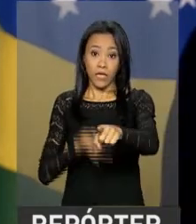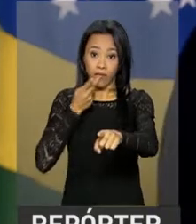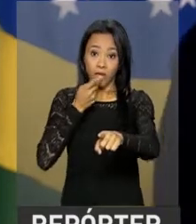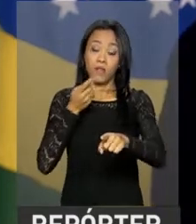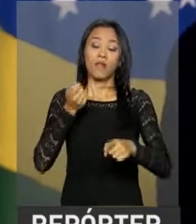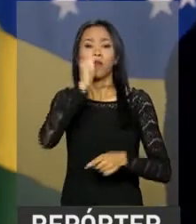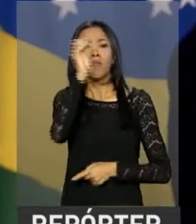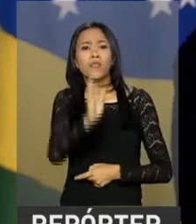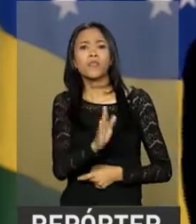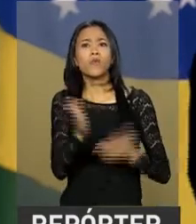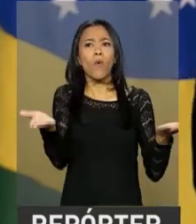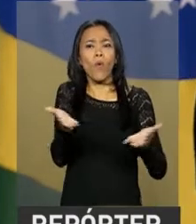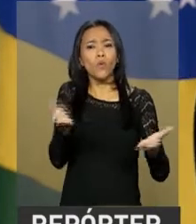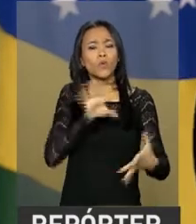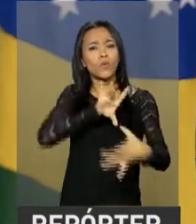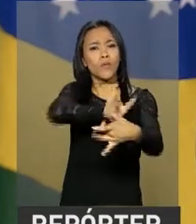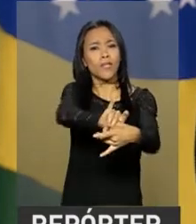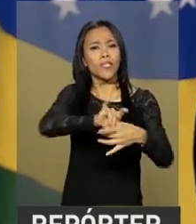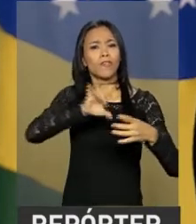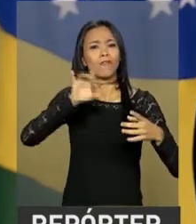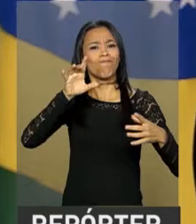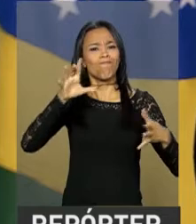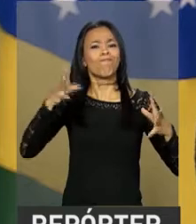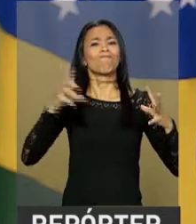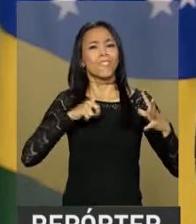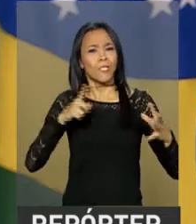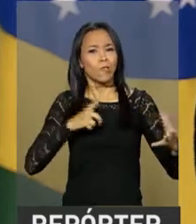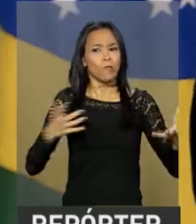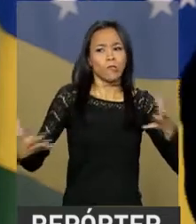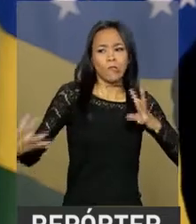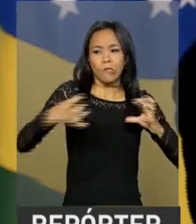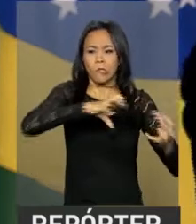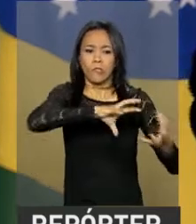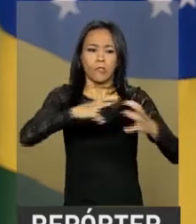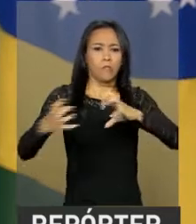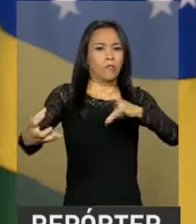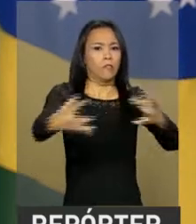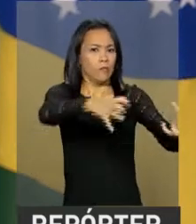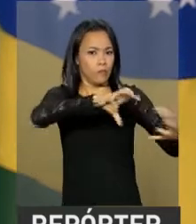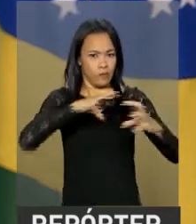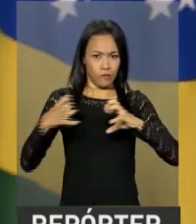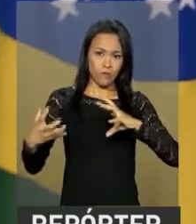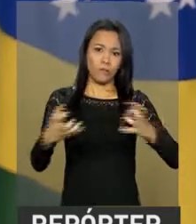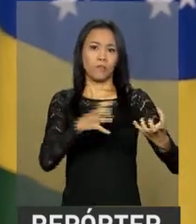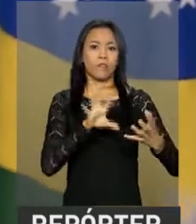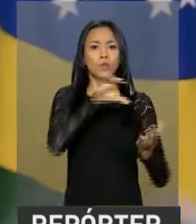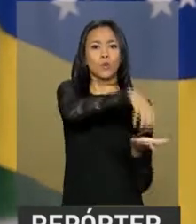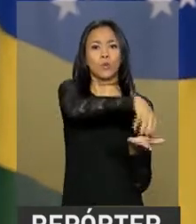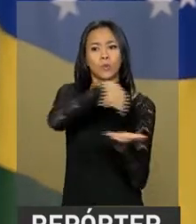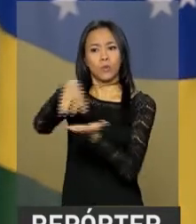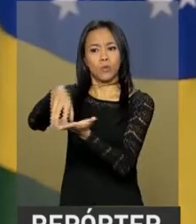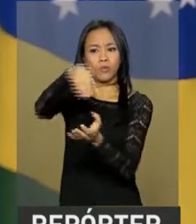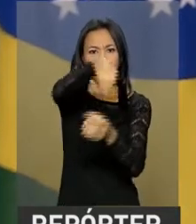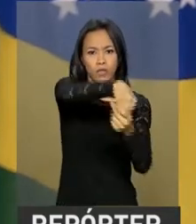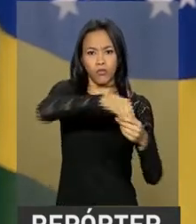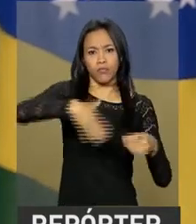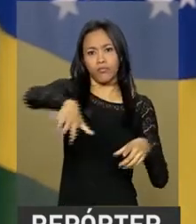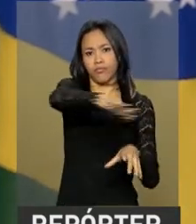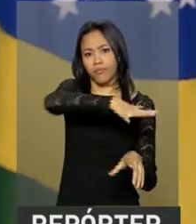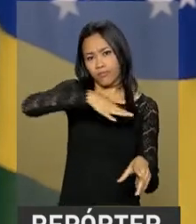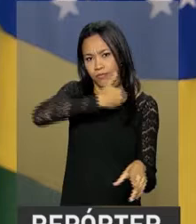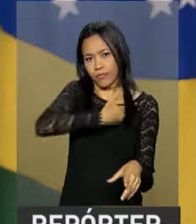de grande conflito institucional e desenvolvimento de conflito institucional precisamente porque